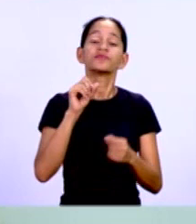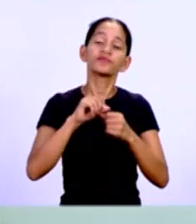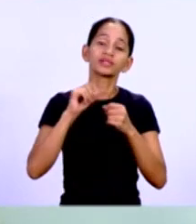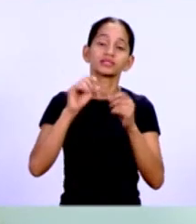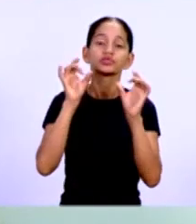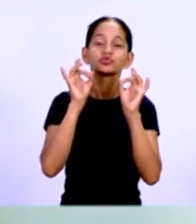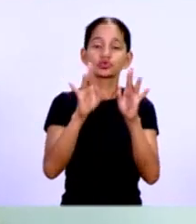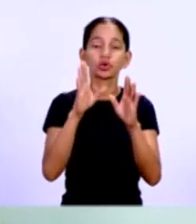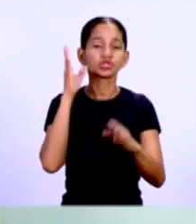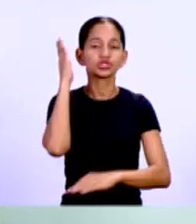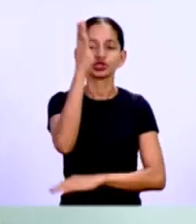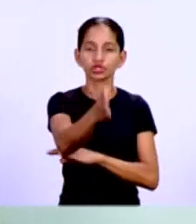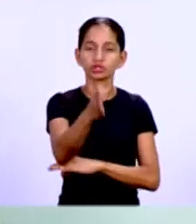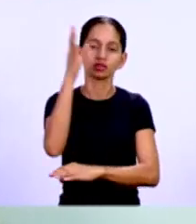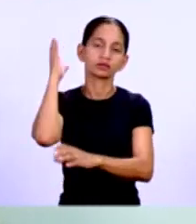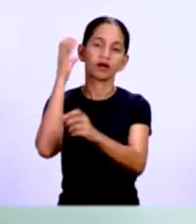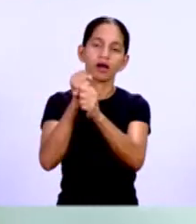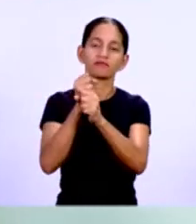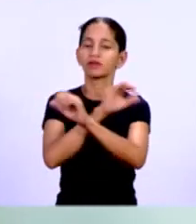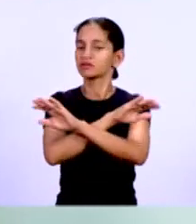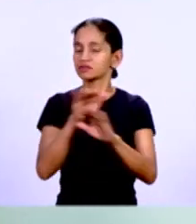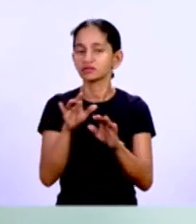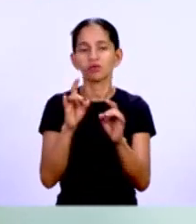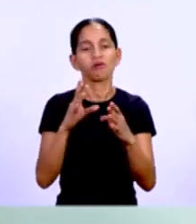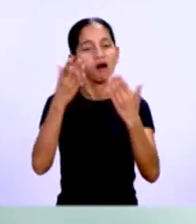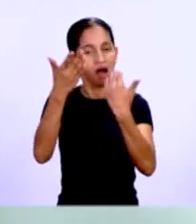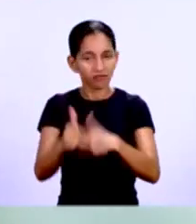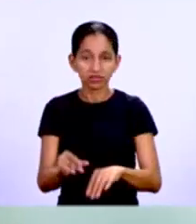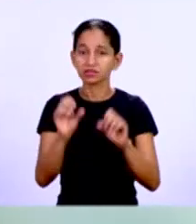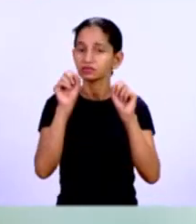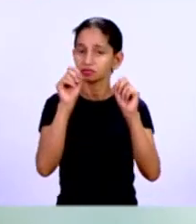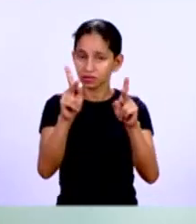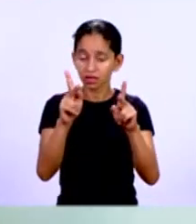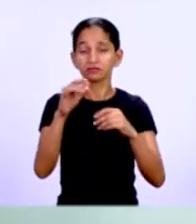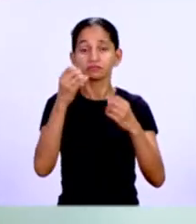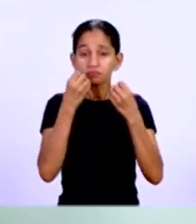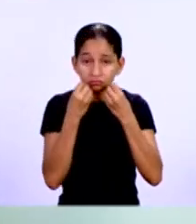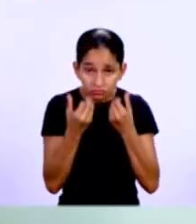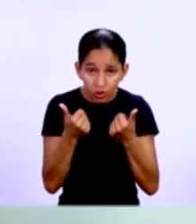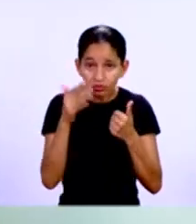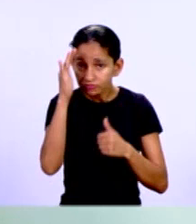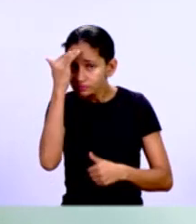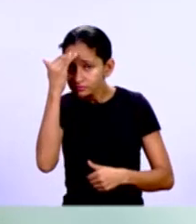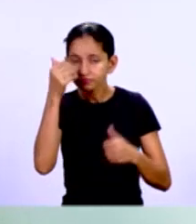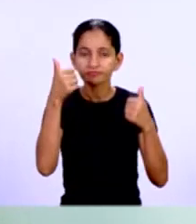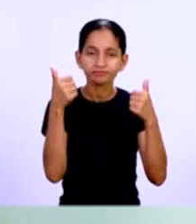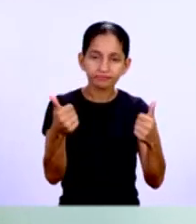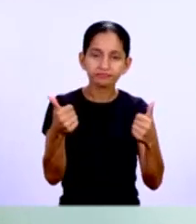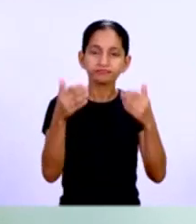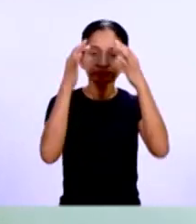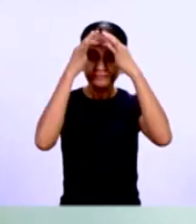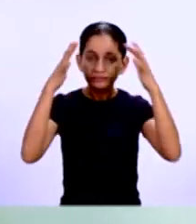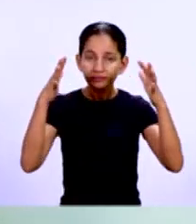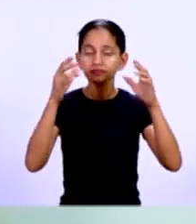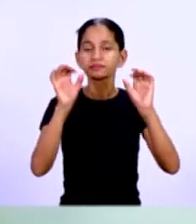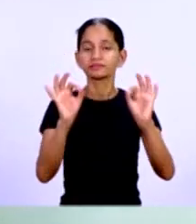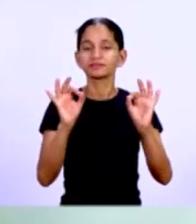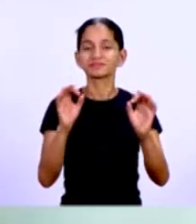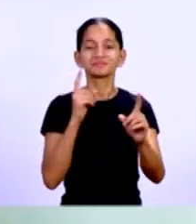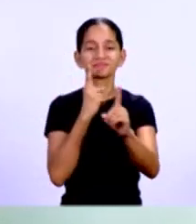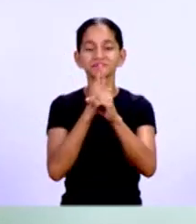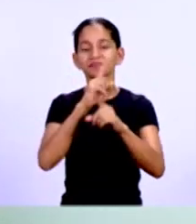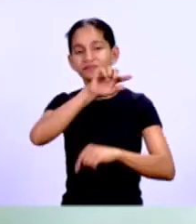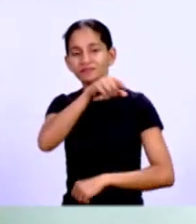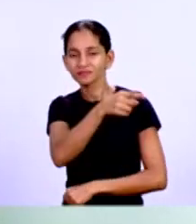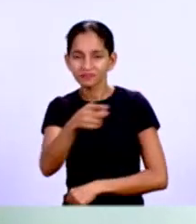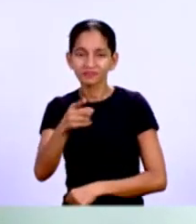revisão e aplicação da avaliação da disciplina. Ok? Espero que tenha ficado bem claro para todos. Semana que vem nos